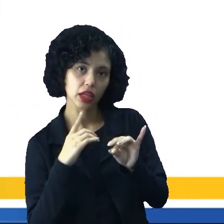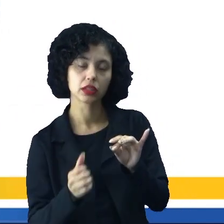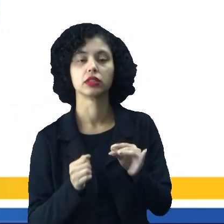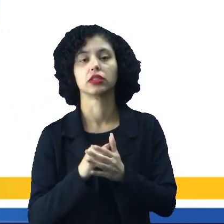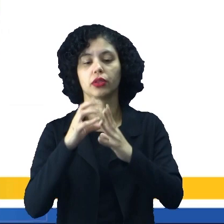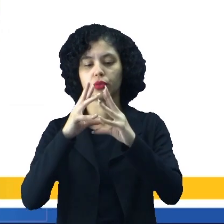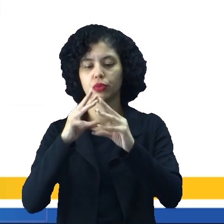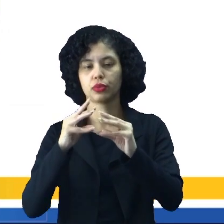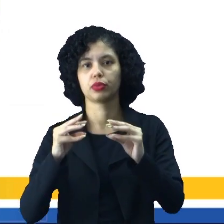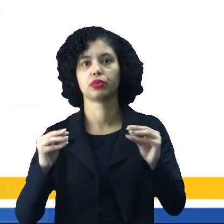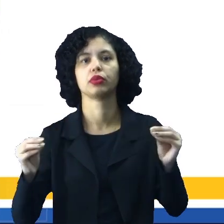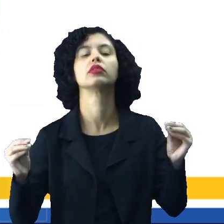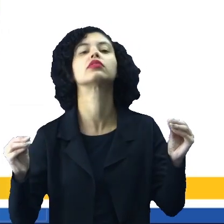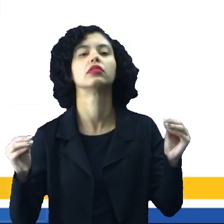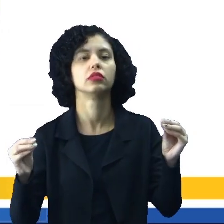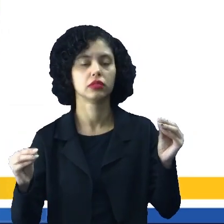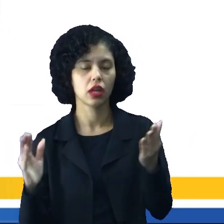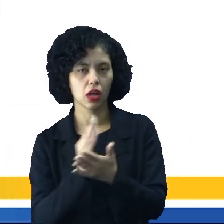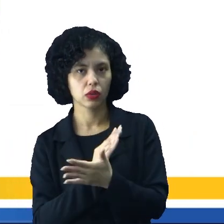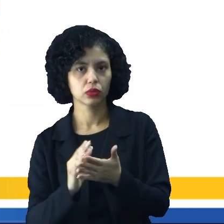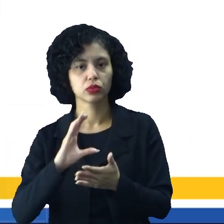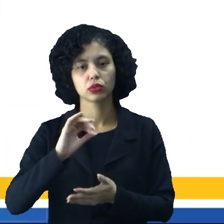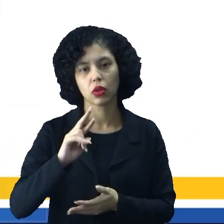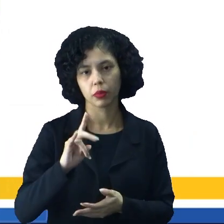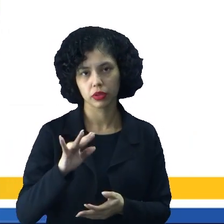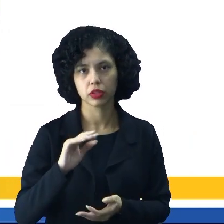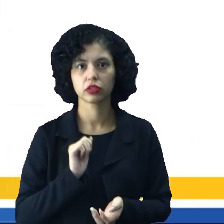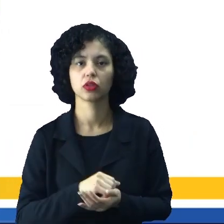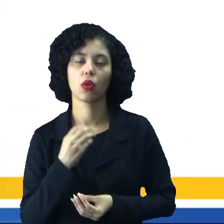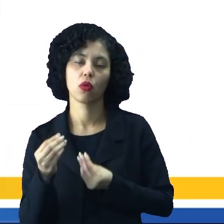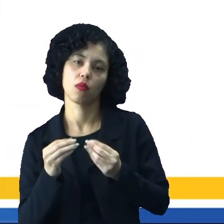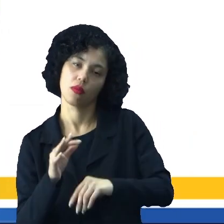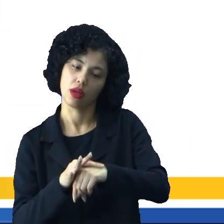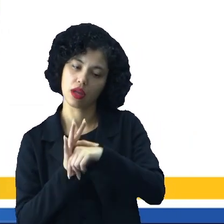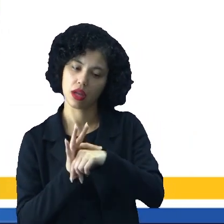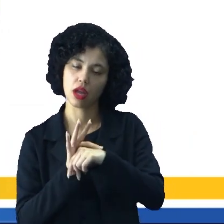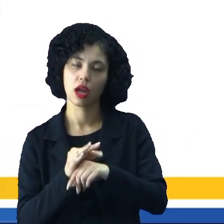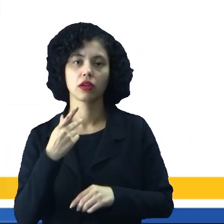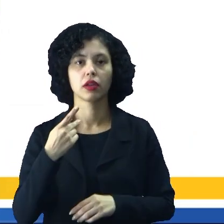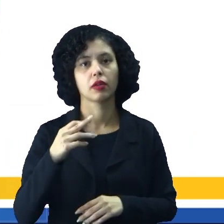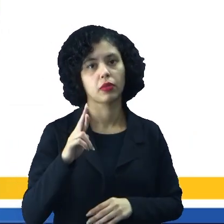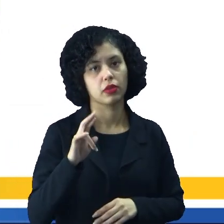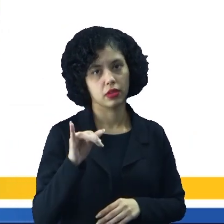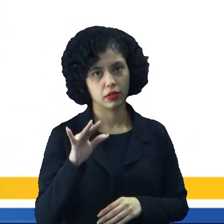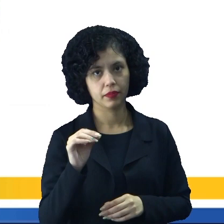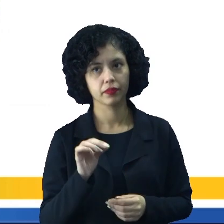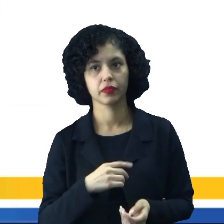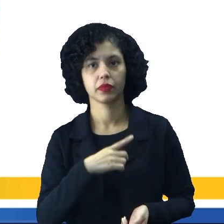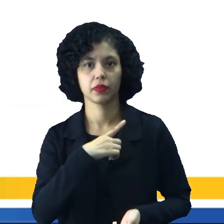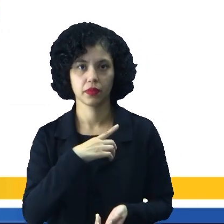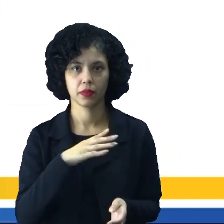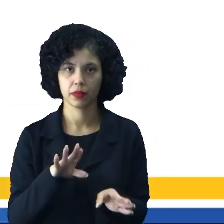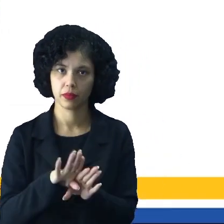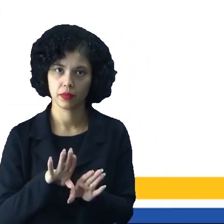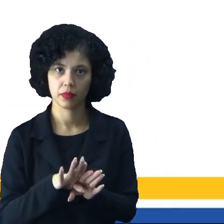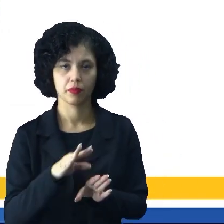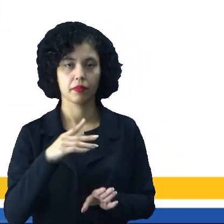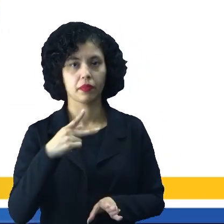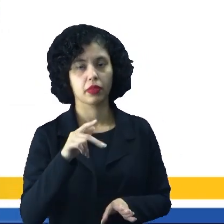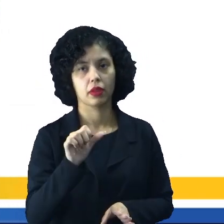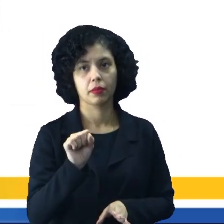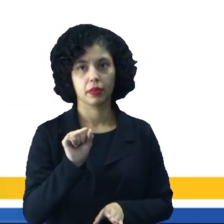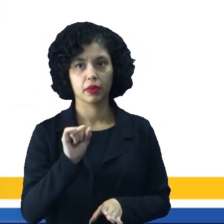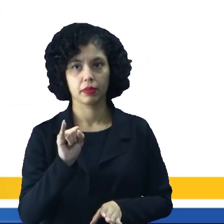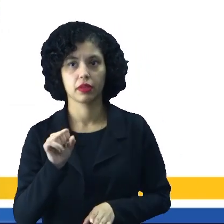digerir diversas componentes, como principalmente a carne, que é proteína. Entre elas também existe a pepsina,